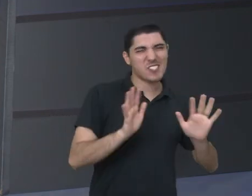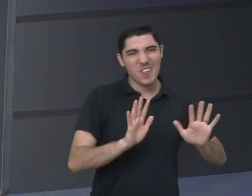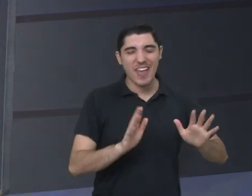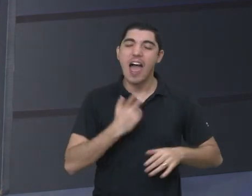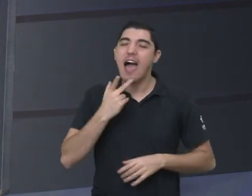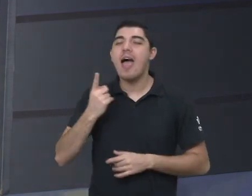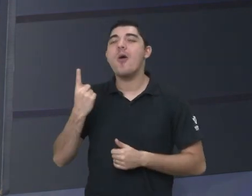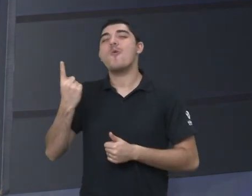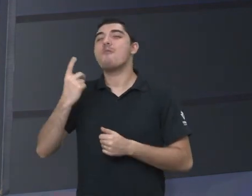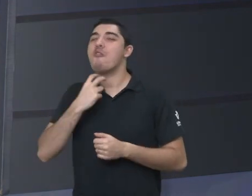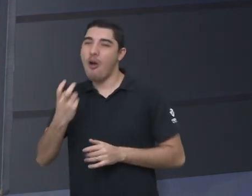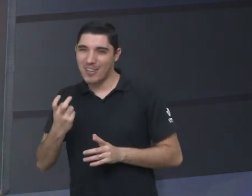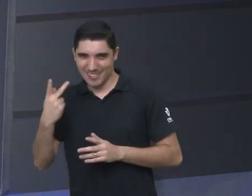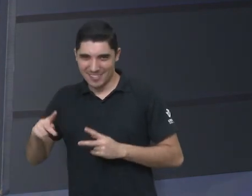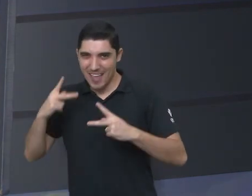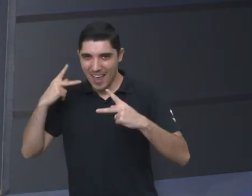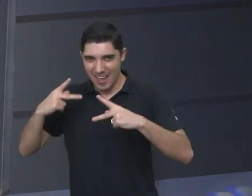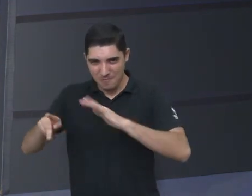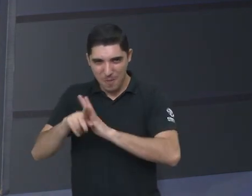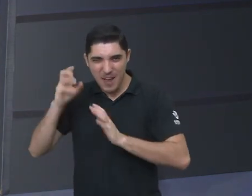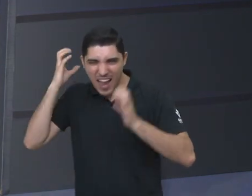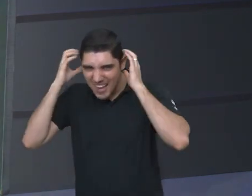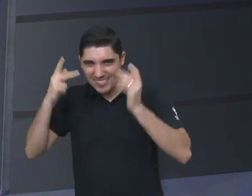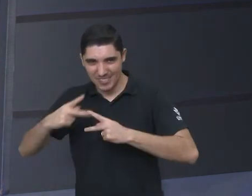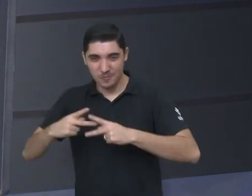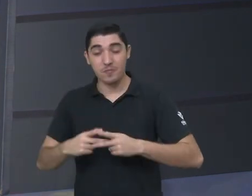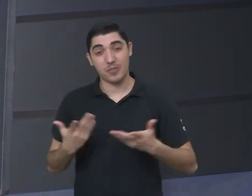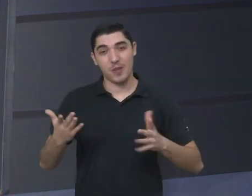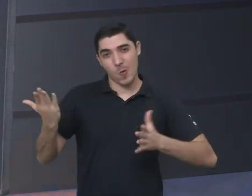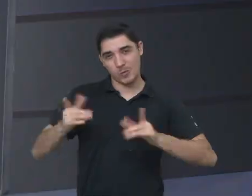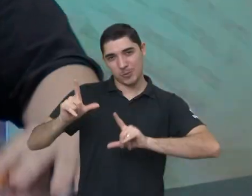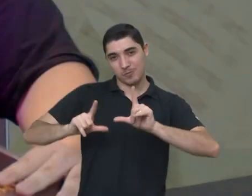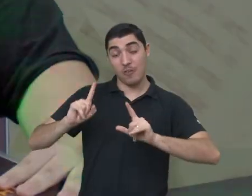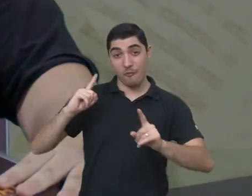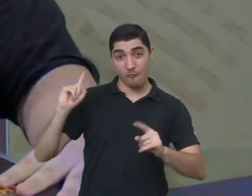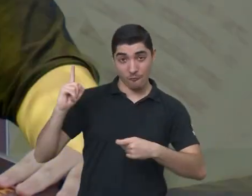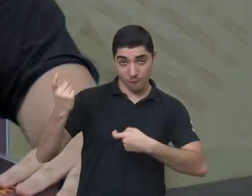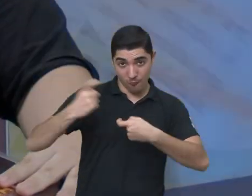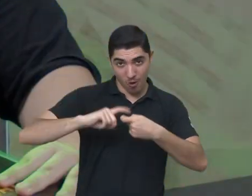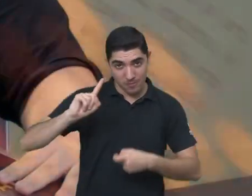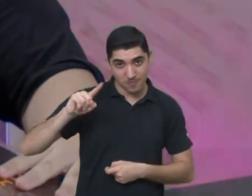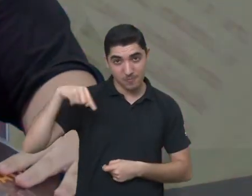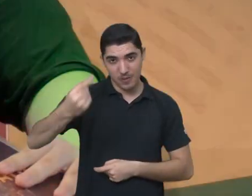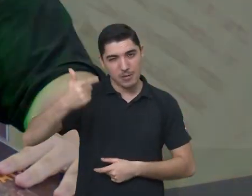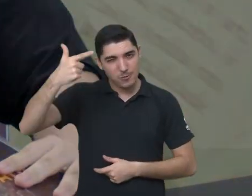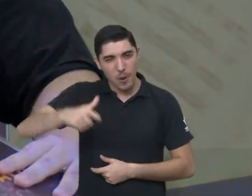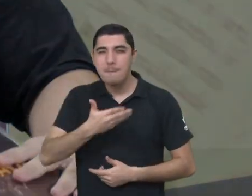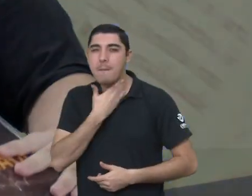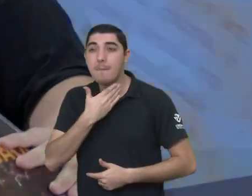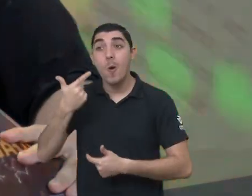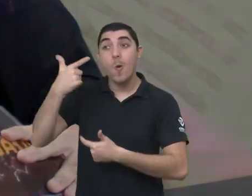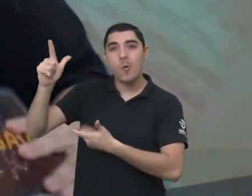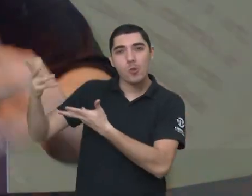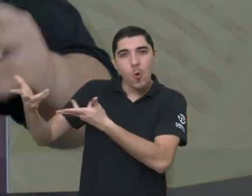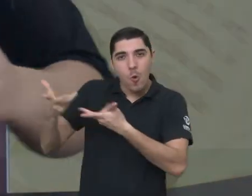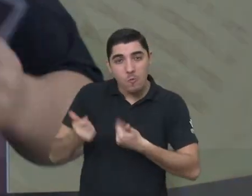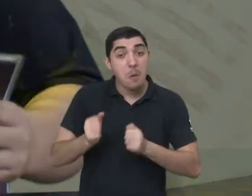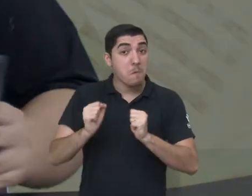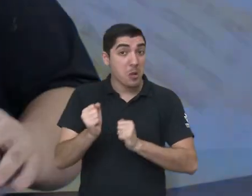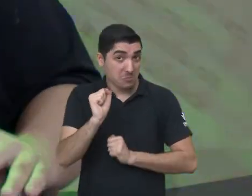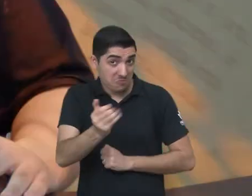Uma vez eu estava no caixa pagando, conversando com a caixa lá e tal. O rapaz falou, você é o Edson da rádio?